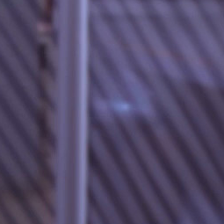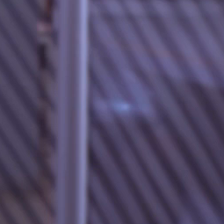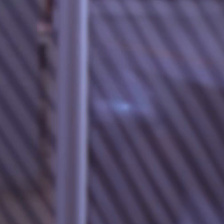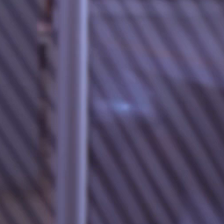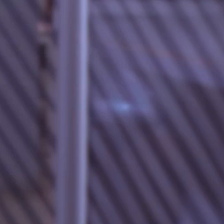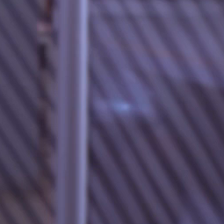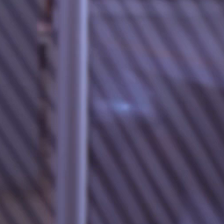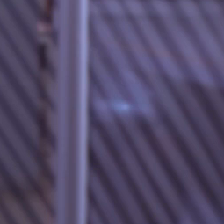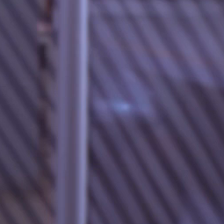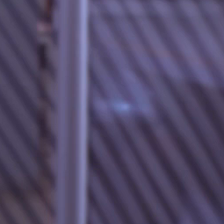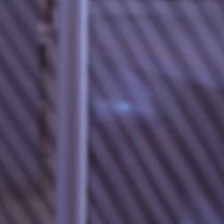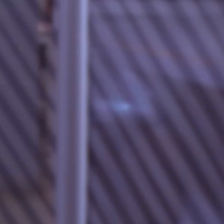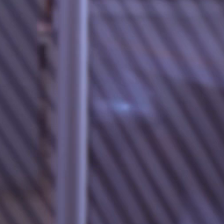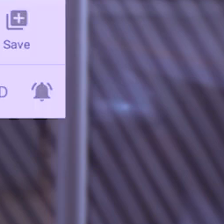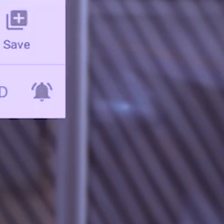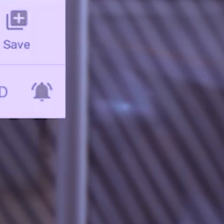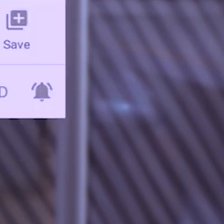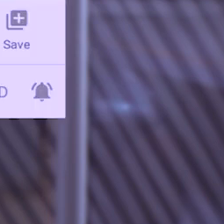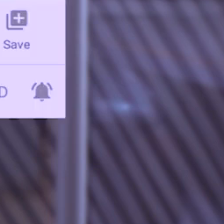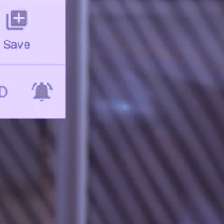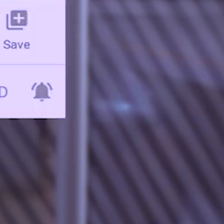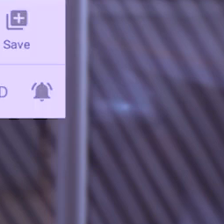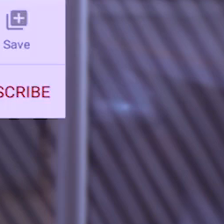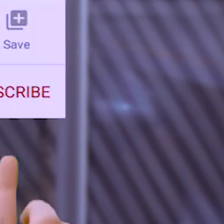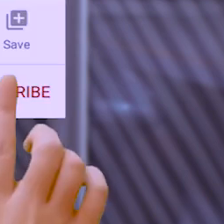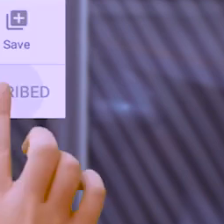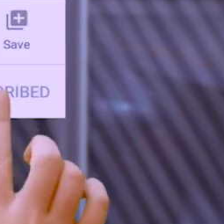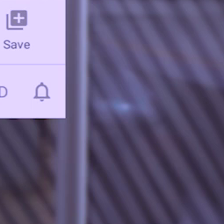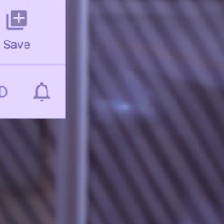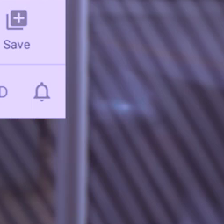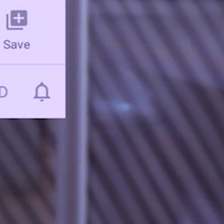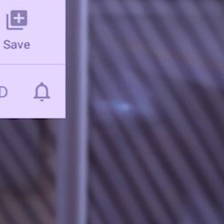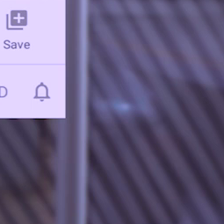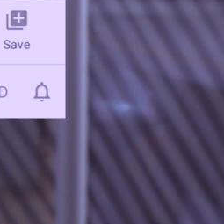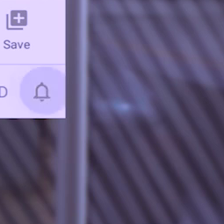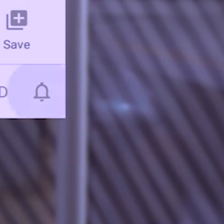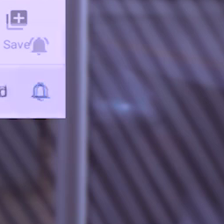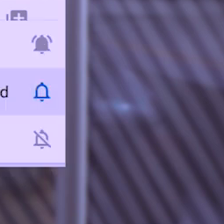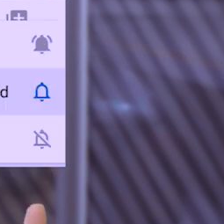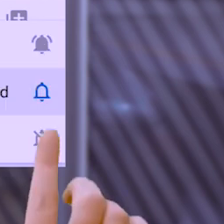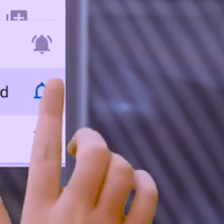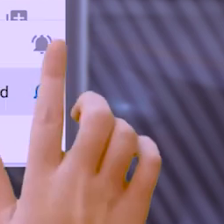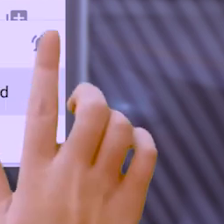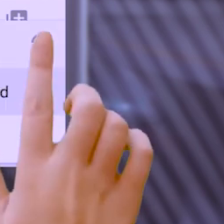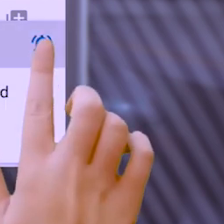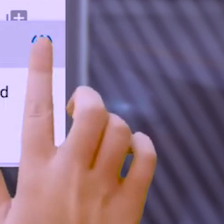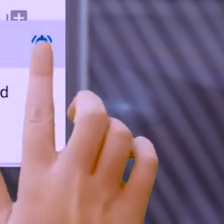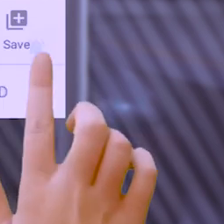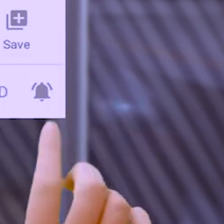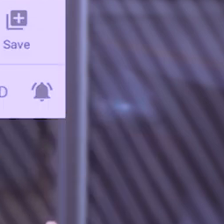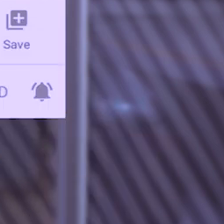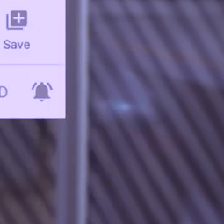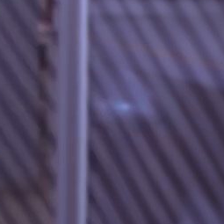Para obter mais informações, não se esqueça de curtir e subscrever no canal social media GMNTV e clique também no botão